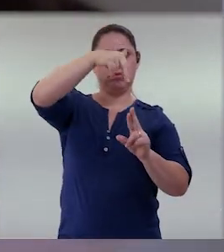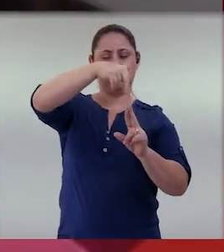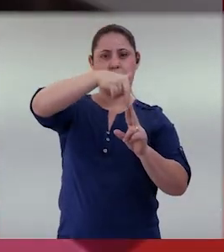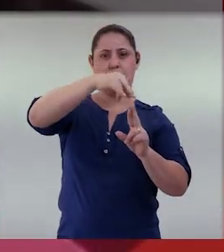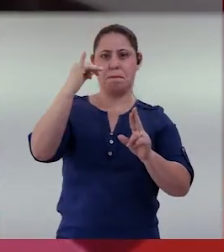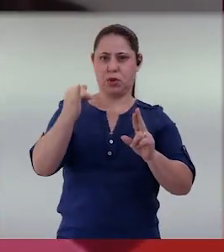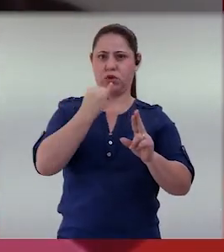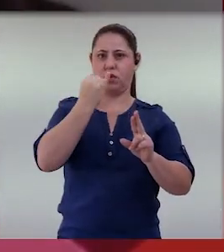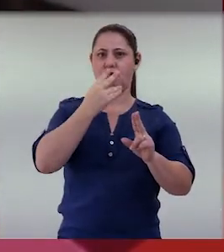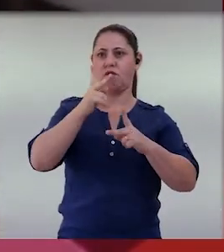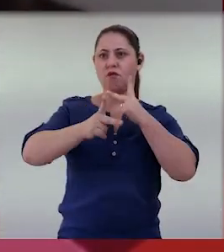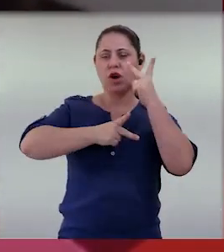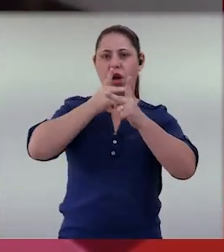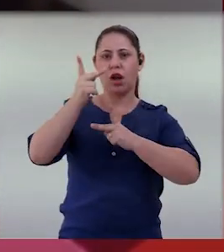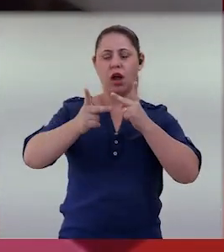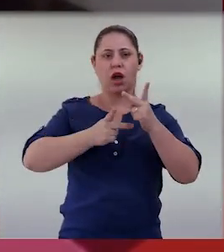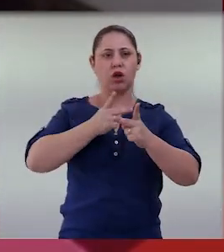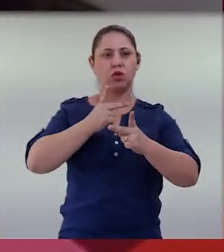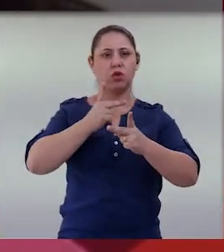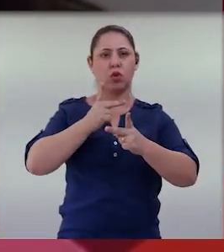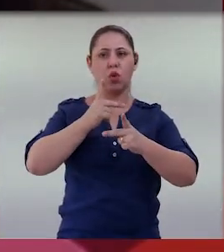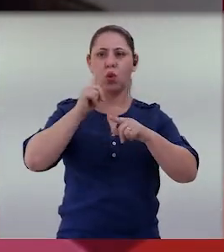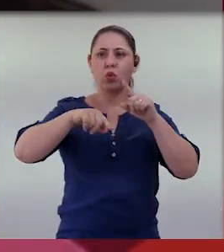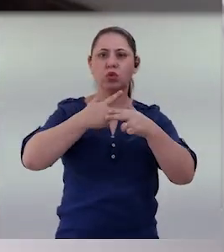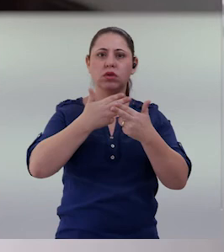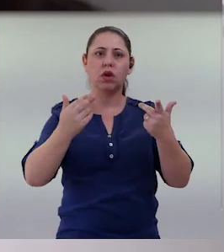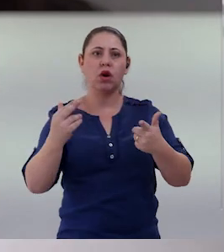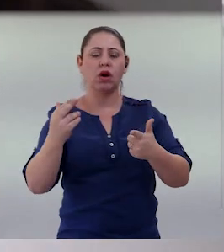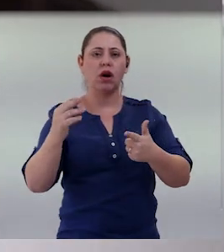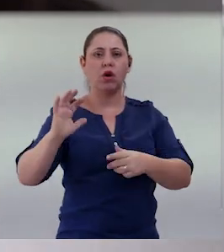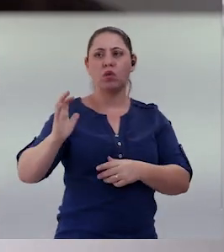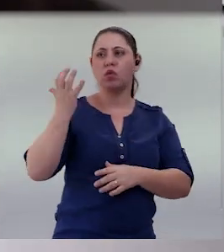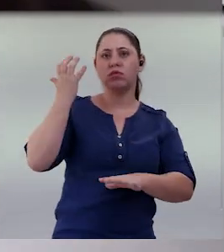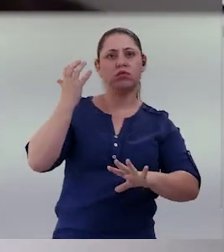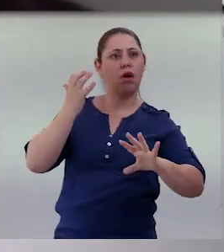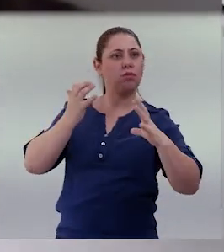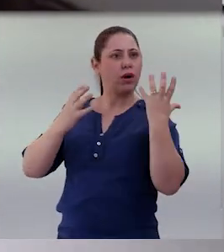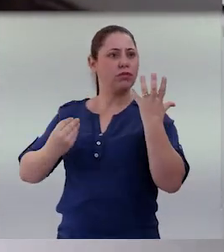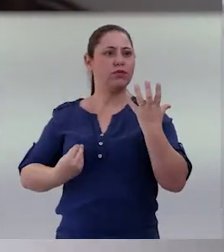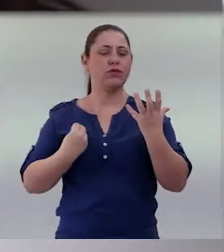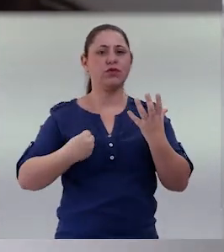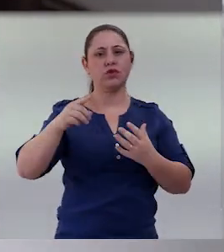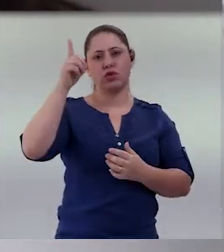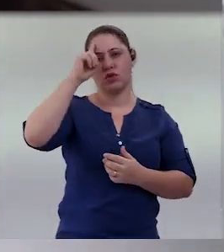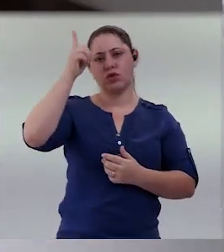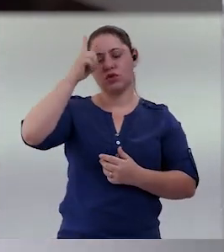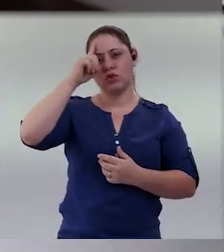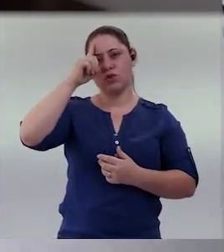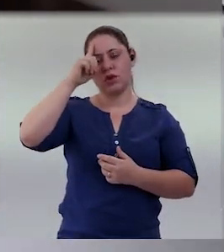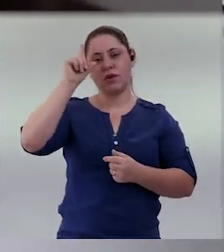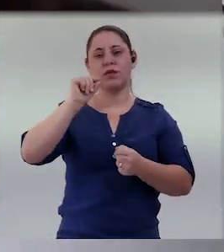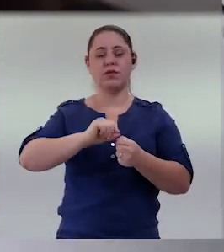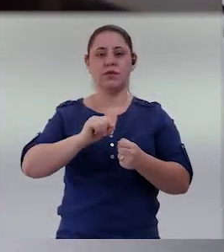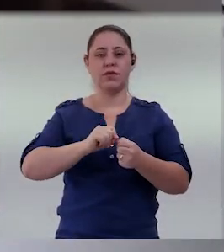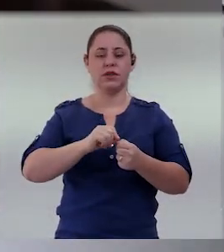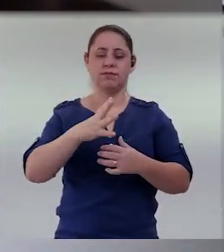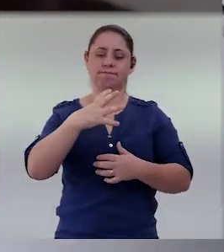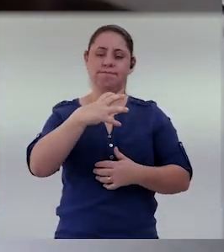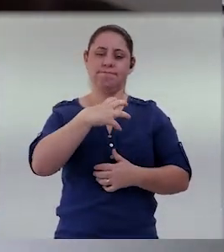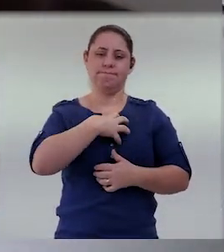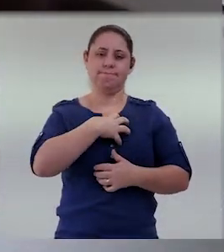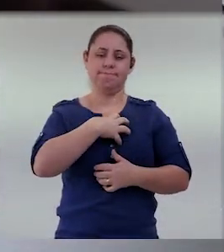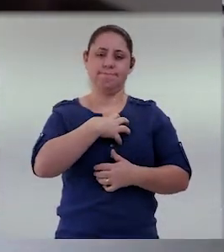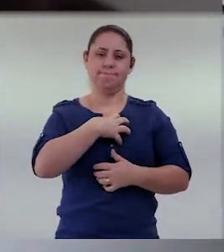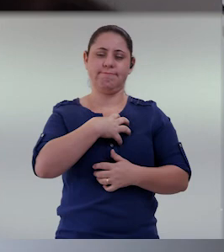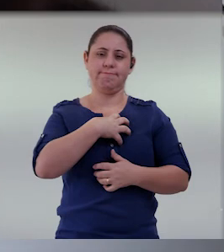de referência falando sobre coisas que acontecem no nosso dia a dia, que acontecem na nossa vida,